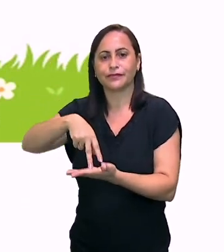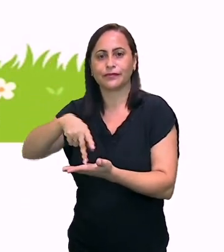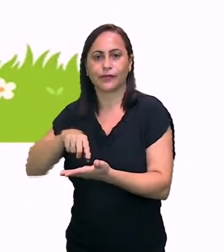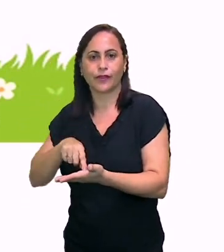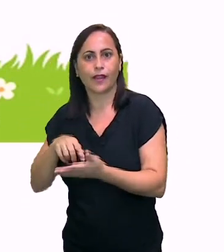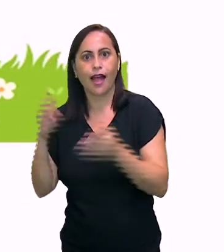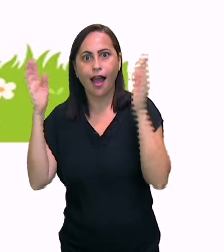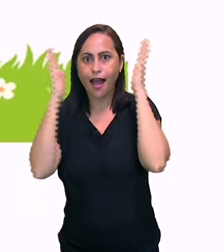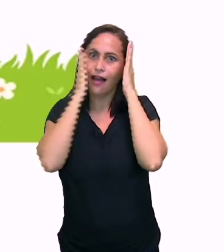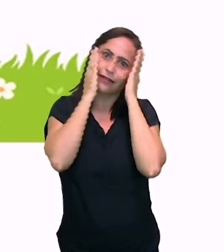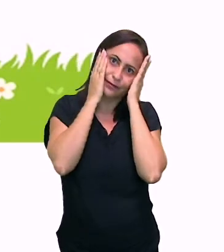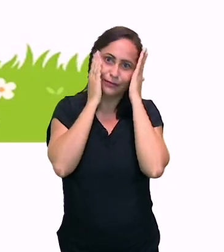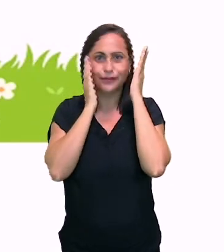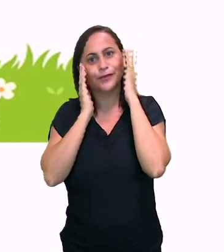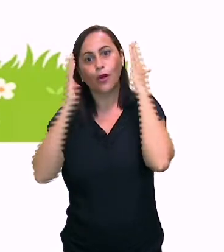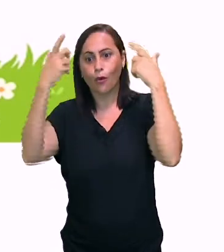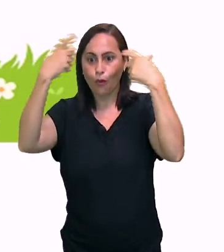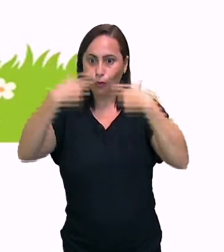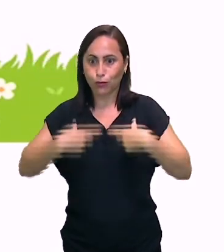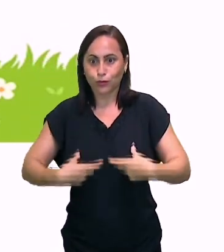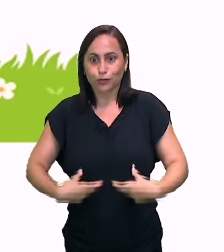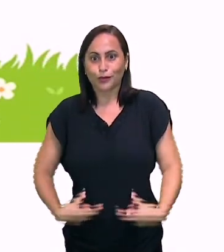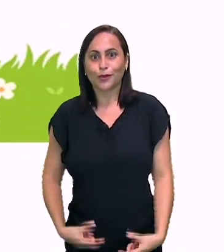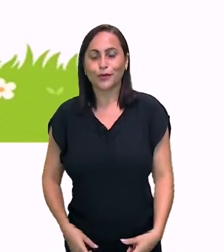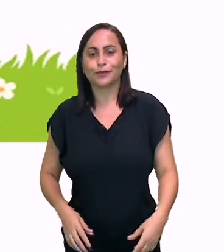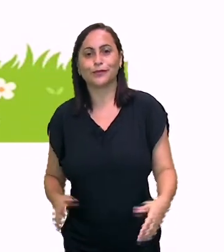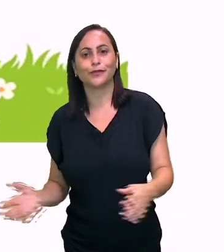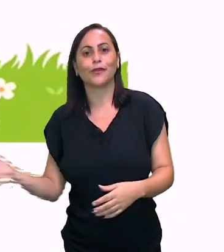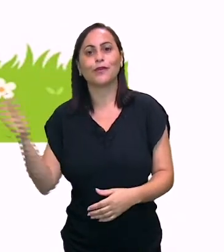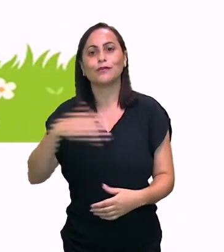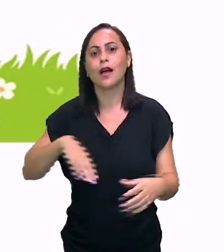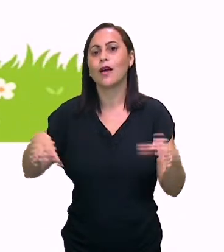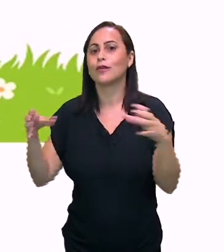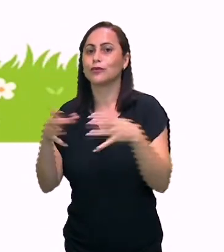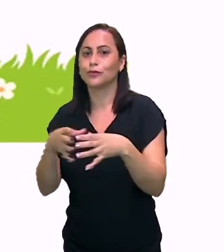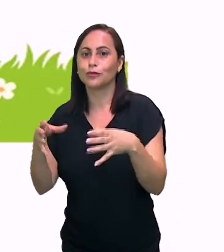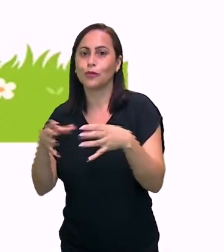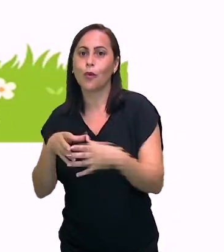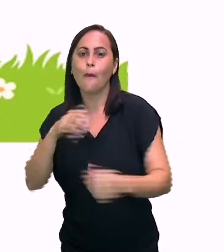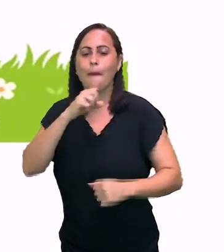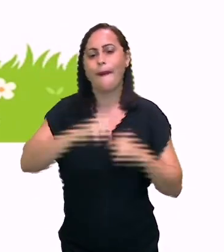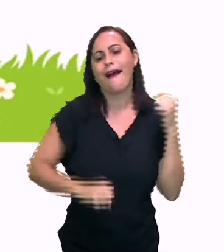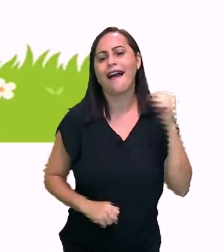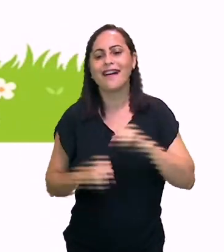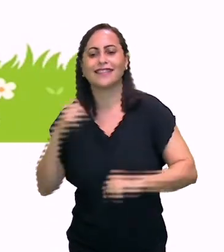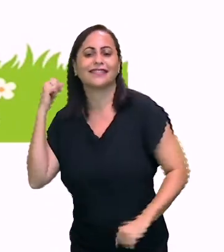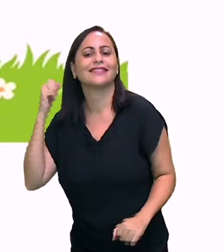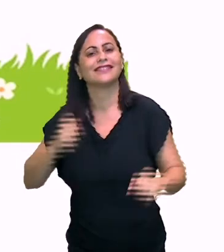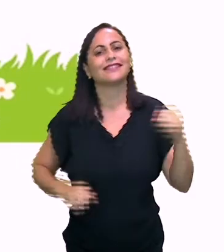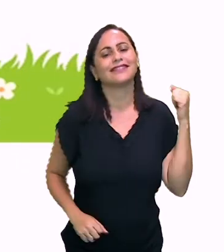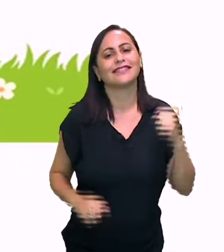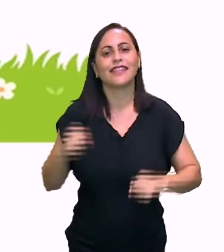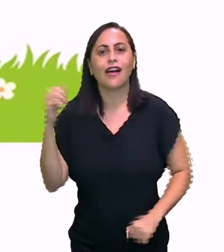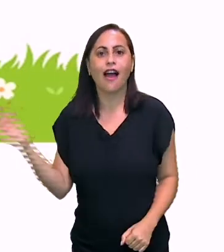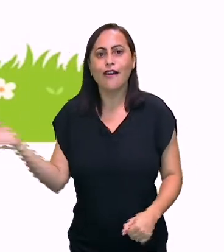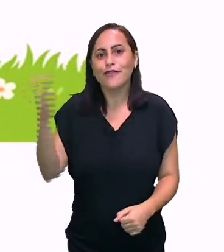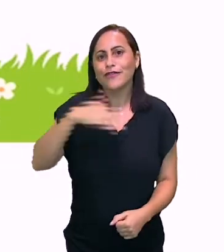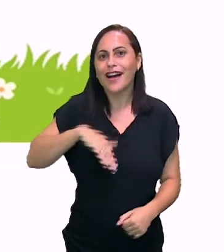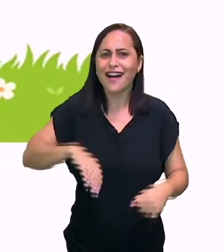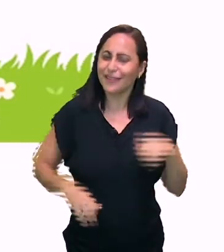a cabeça, todo o corpo. Somos a turma do aquecimento.